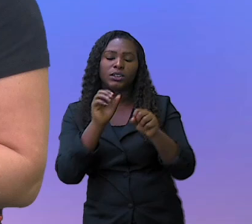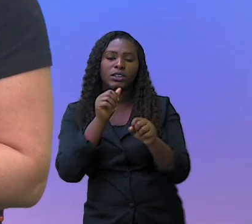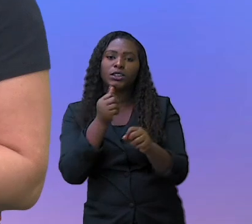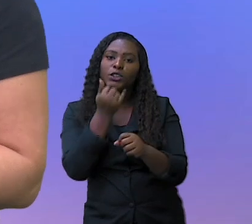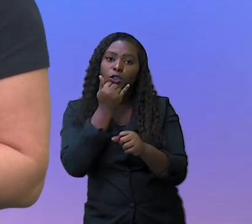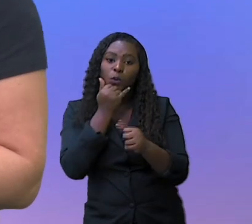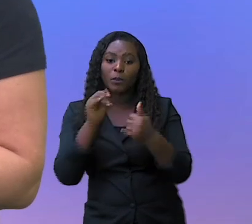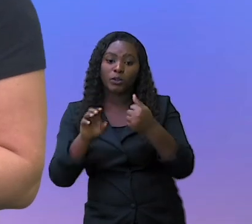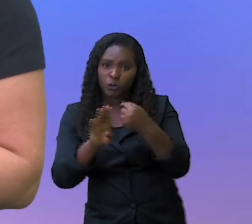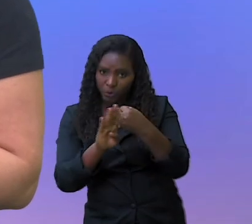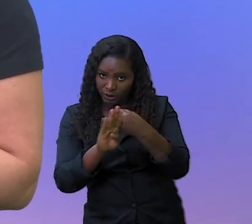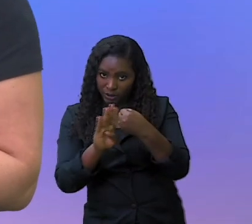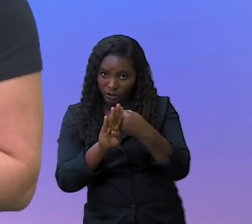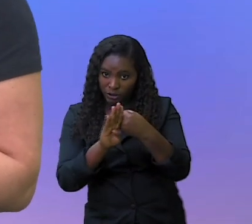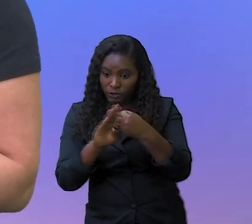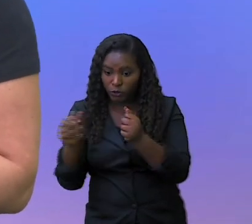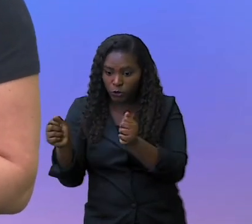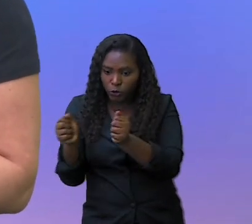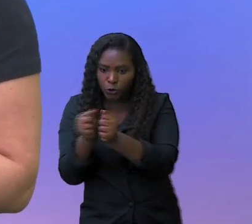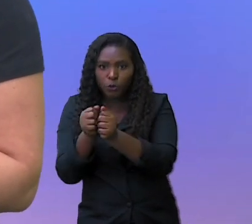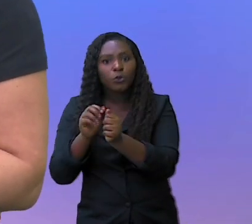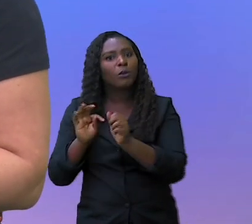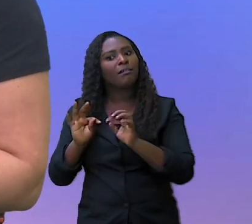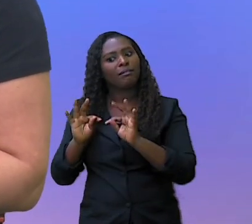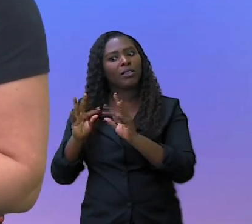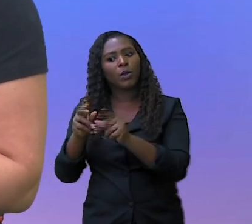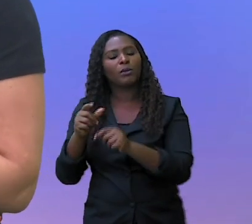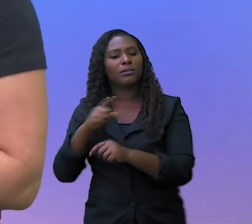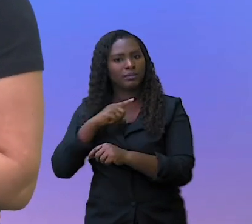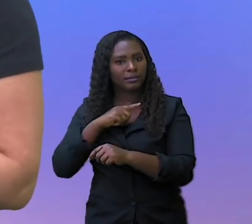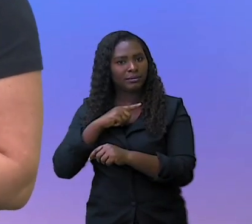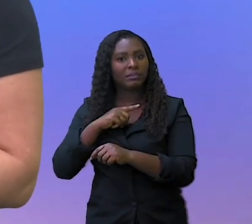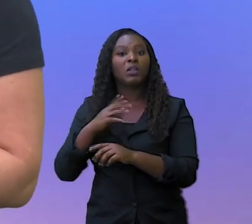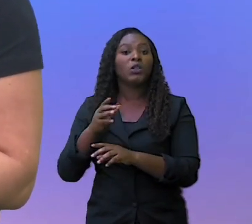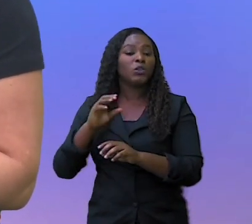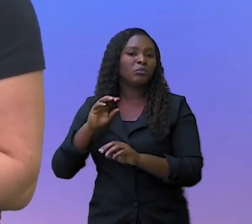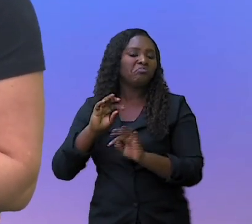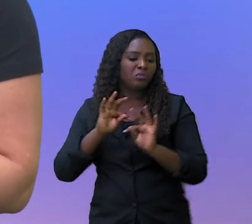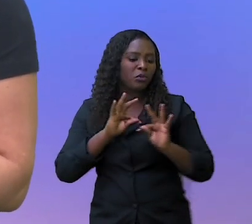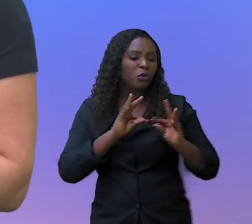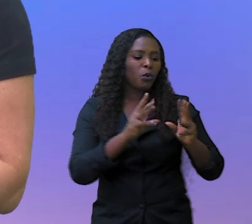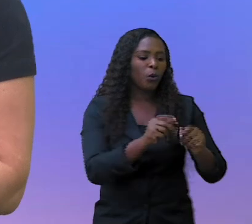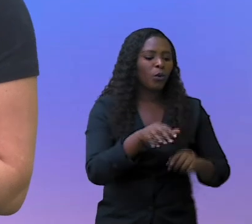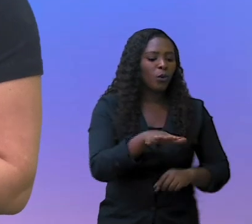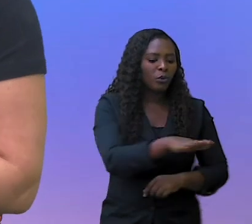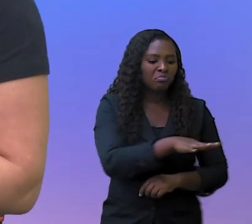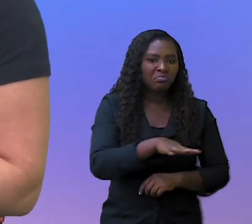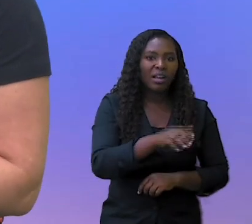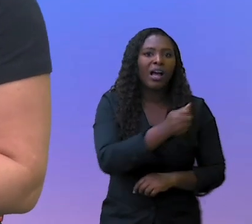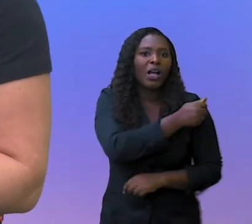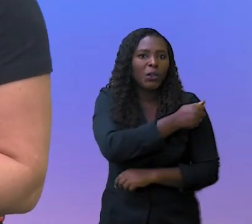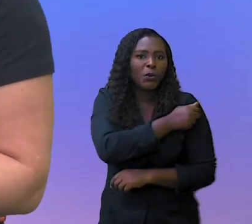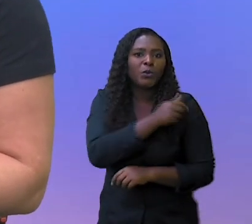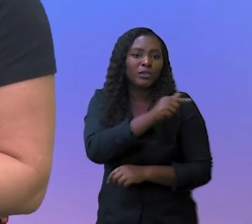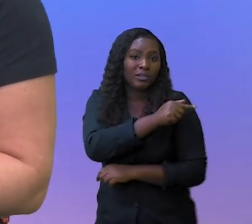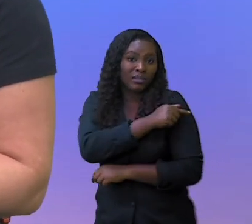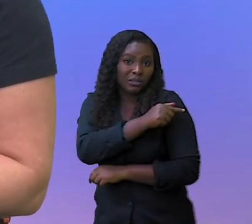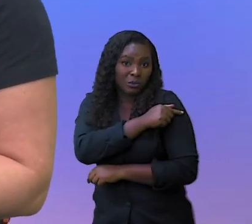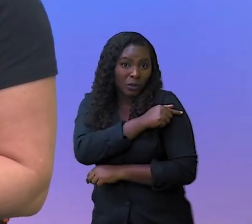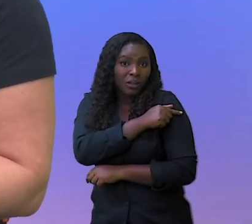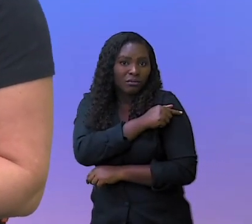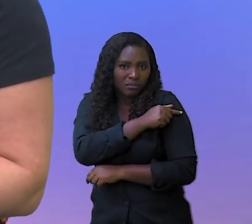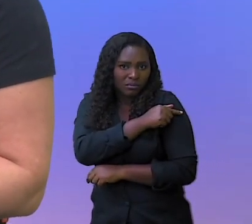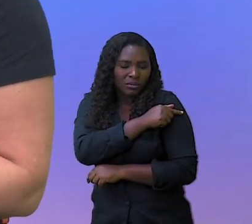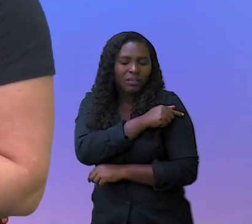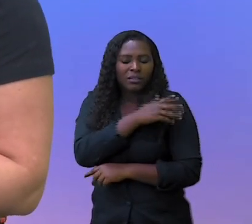letra vermelha, ó. Todos os do 7º ano. É adjunto adnominal. Está próximo, está junto aí de quem? Do alunos, que é